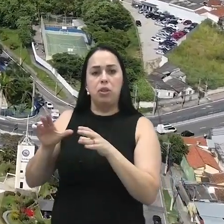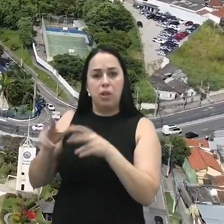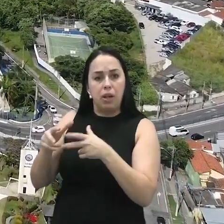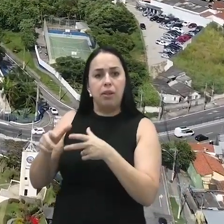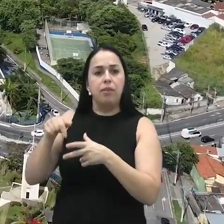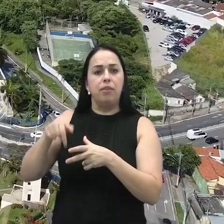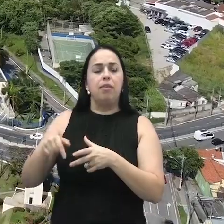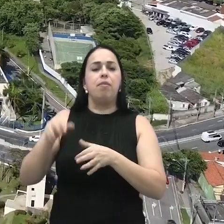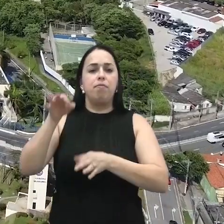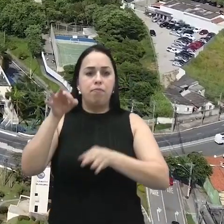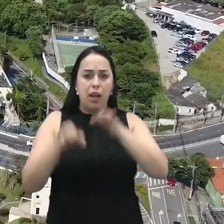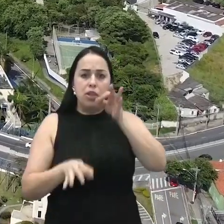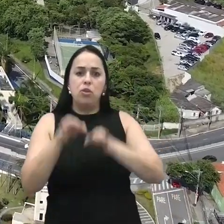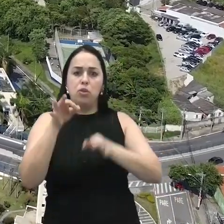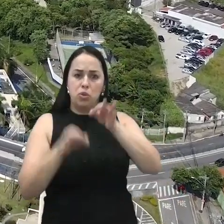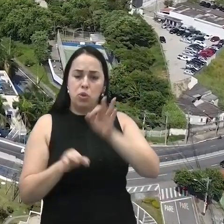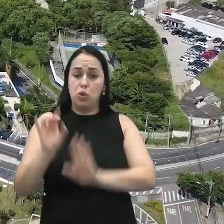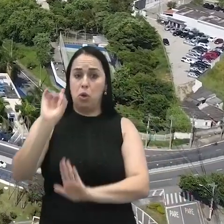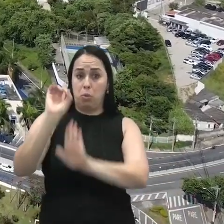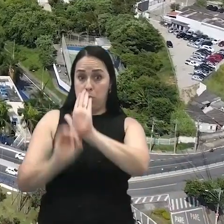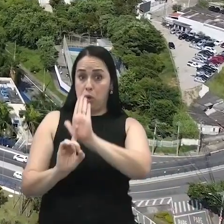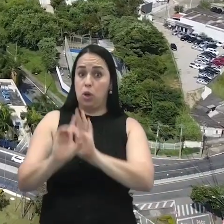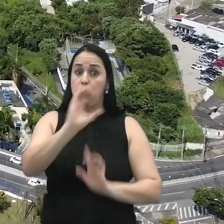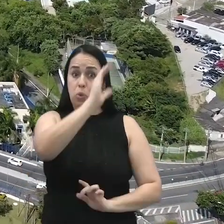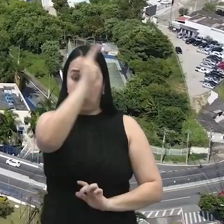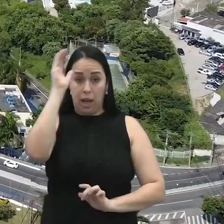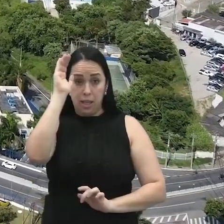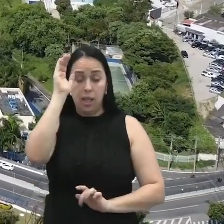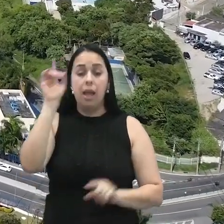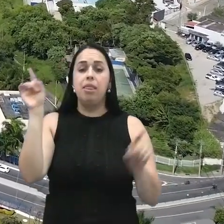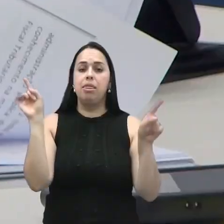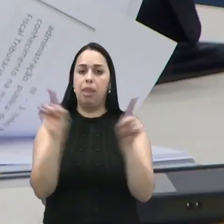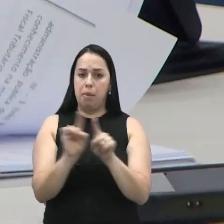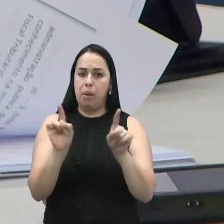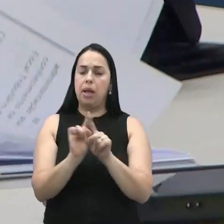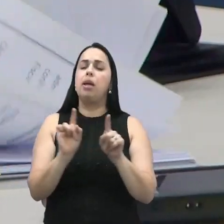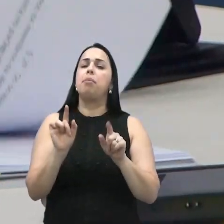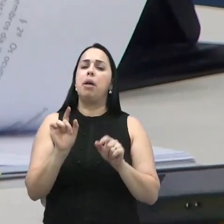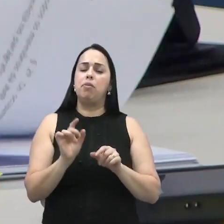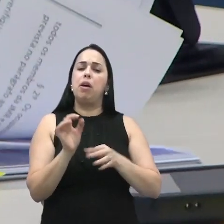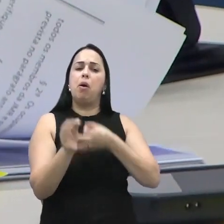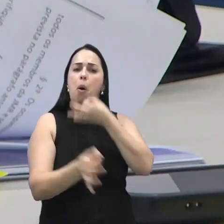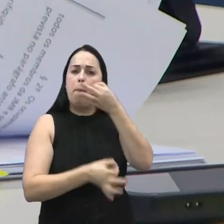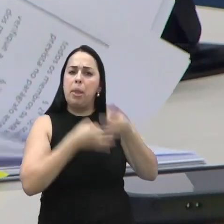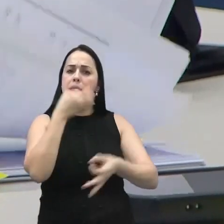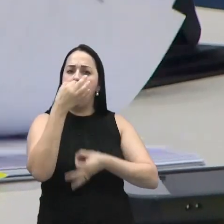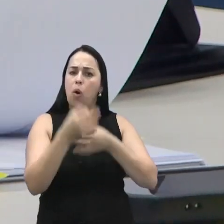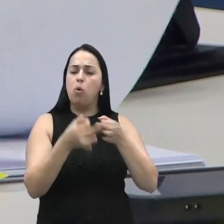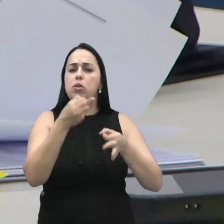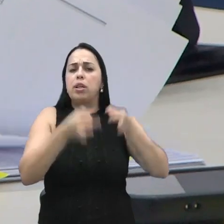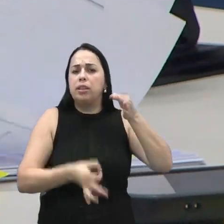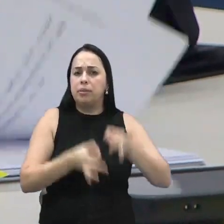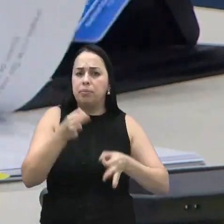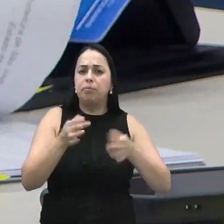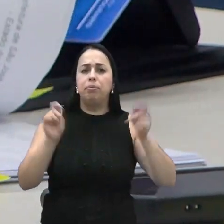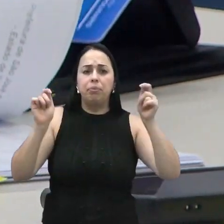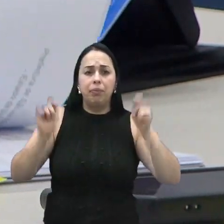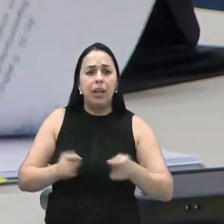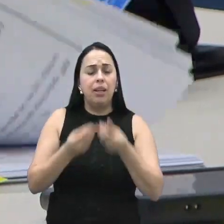Tributária e a Câmara Julgadora Especial de Direito do Consumidor também poderão julgar matérias